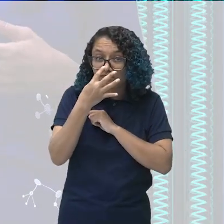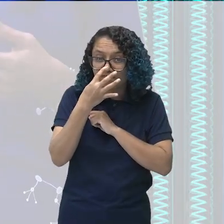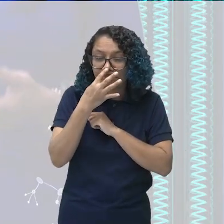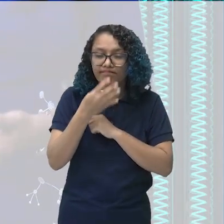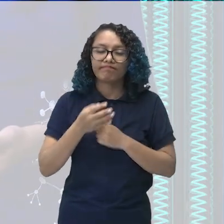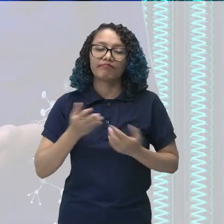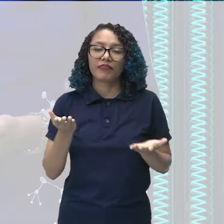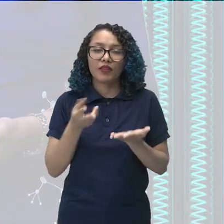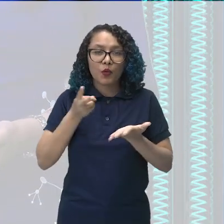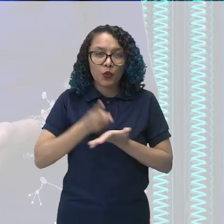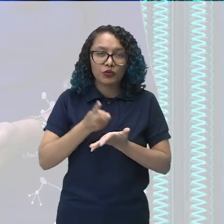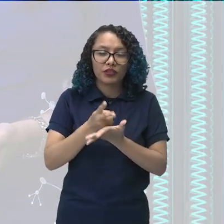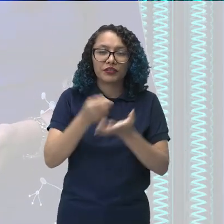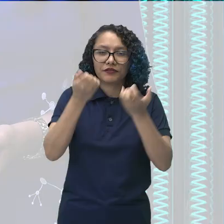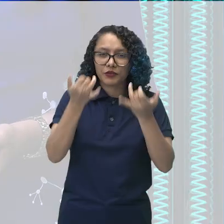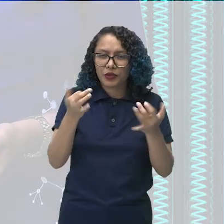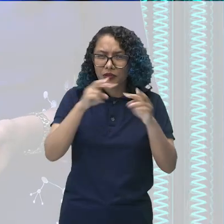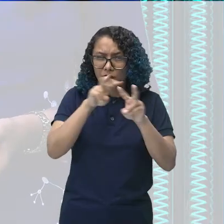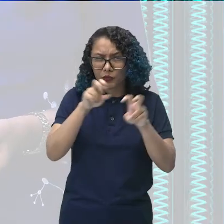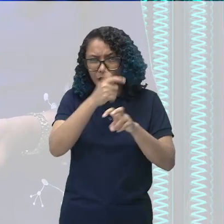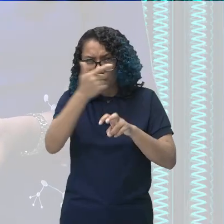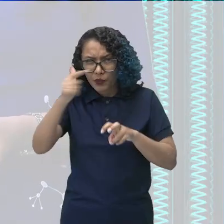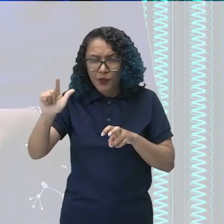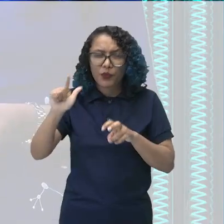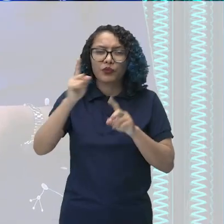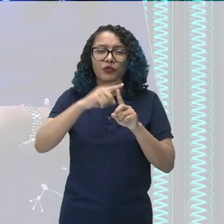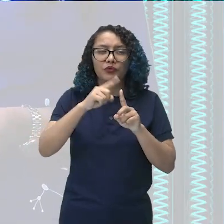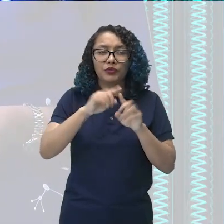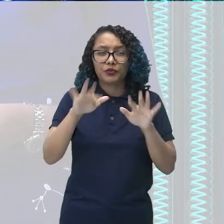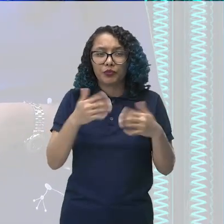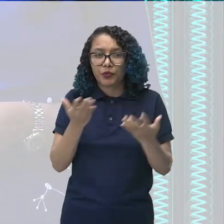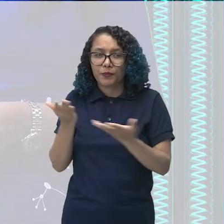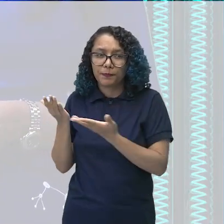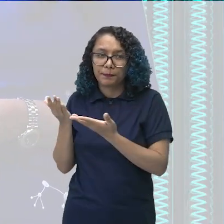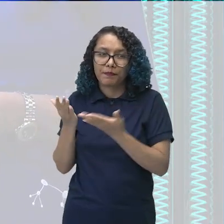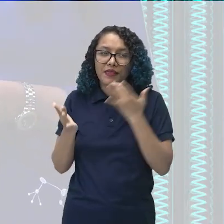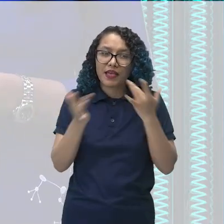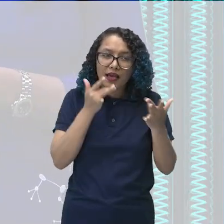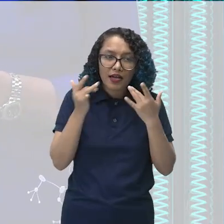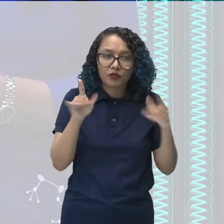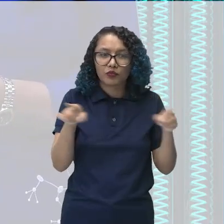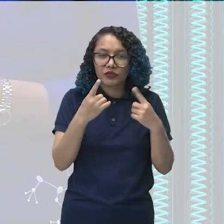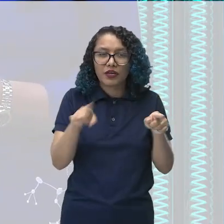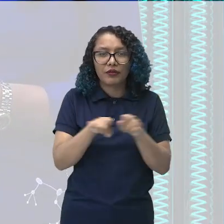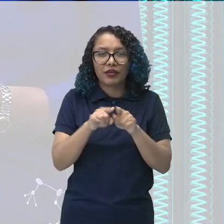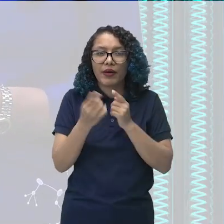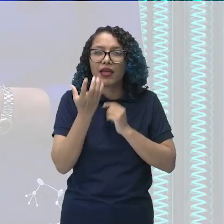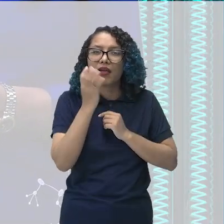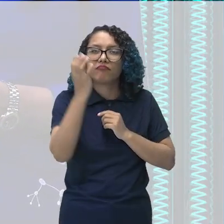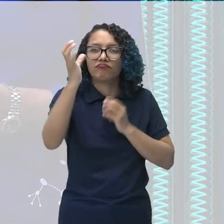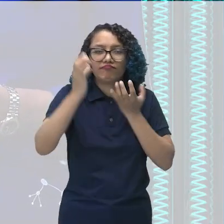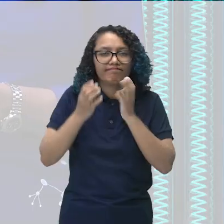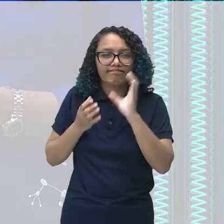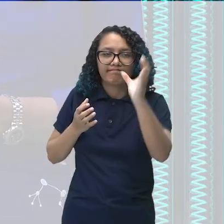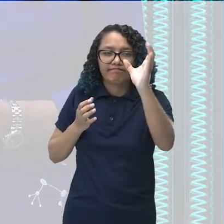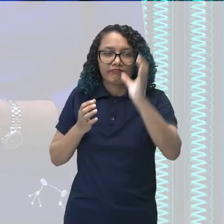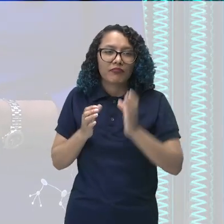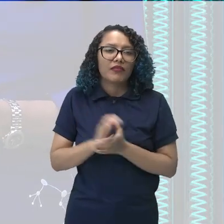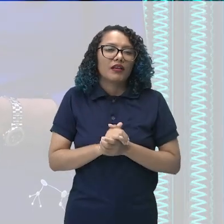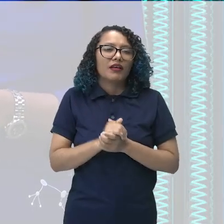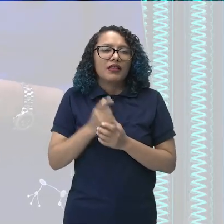E vamos falar agora sobre um outro estilo, que é o teatro musical e ópera. O teatro musical